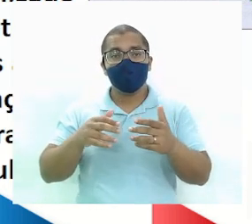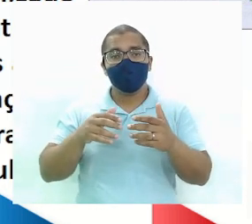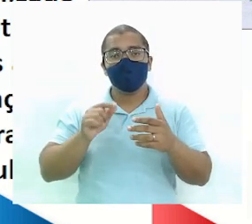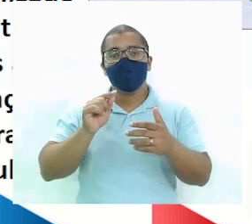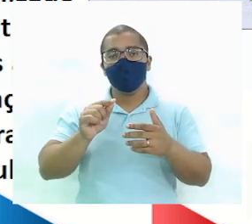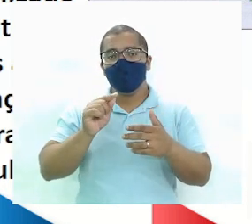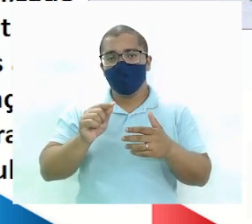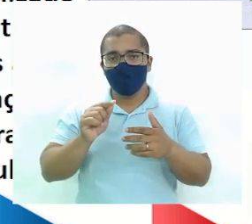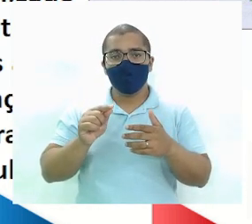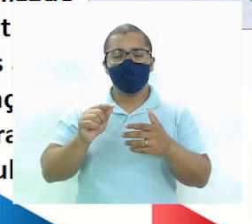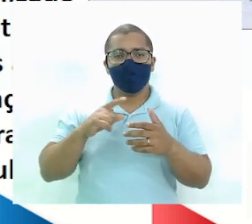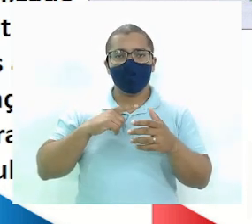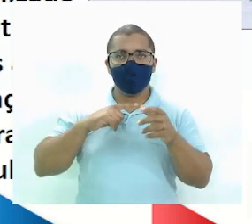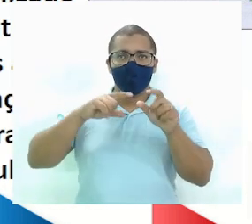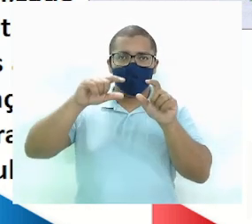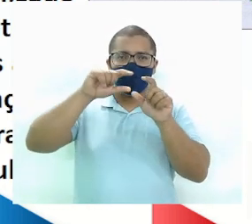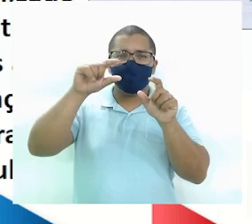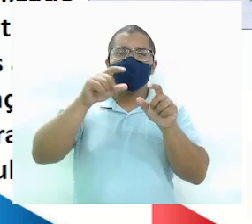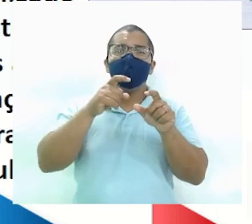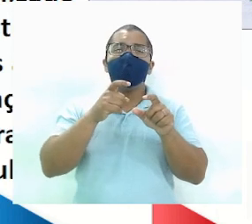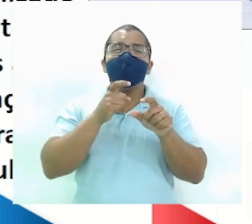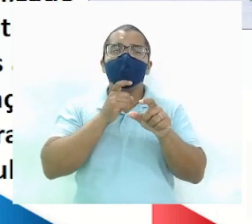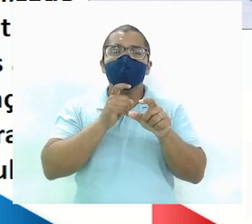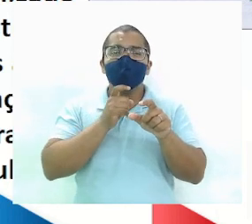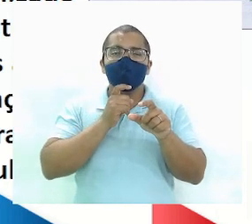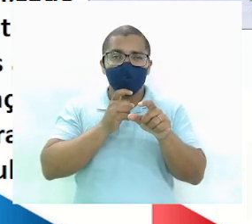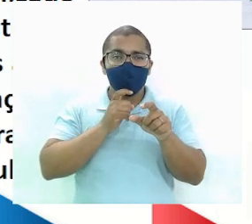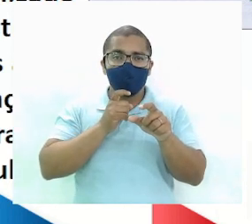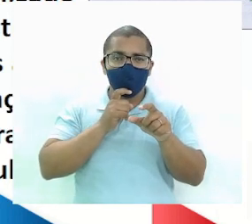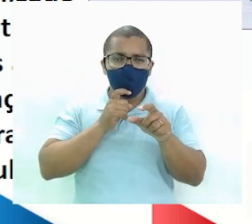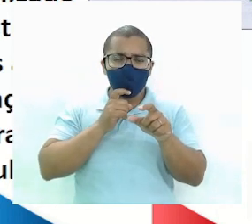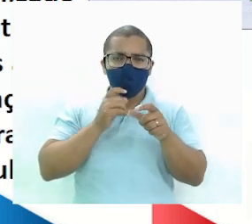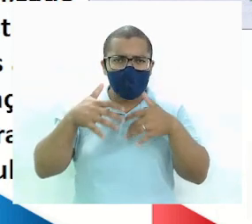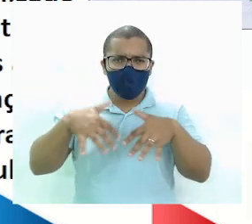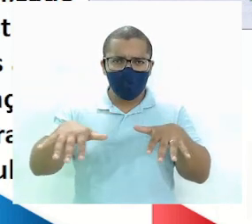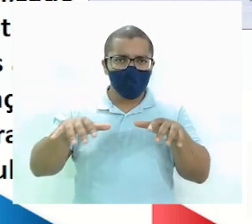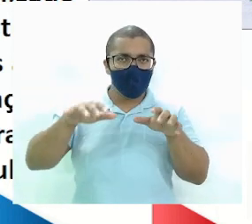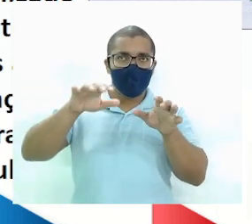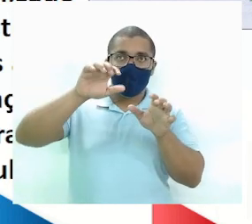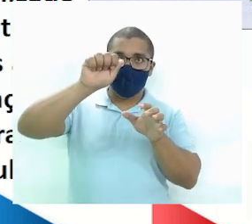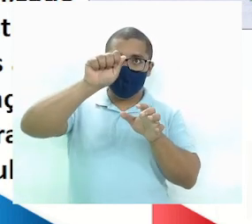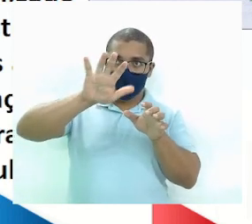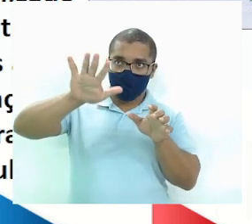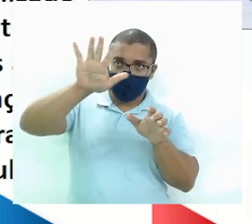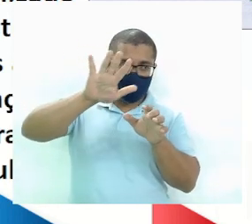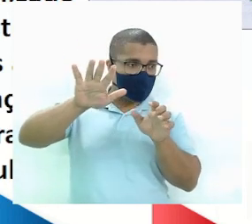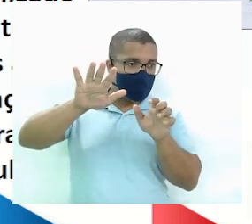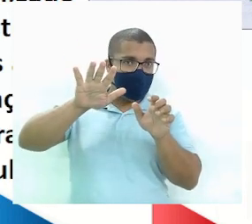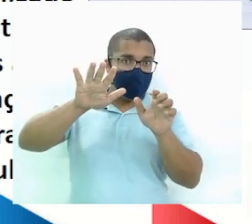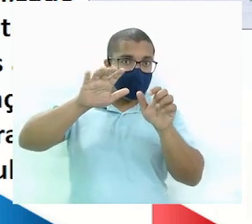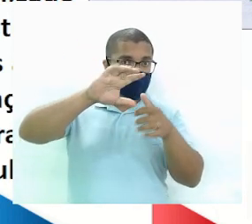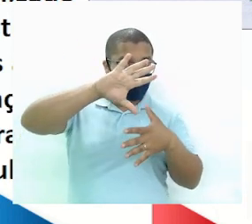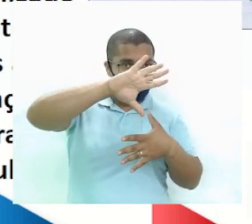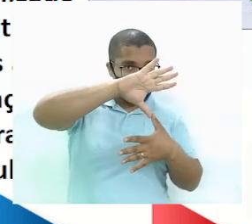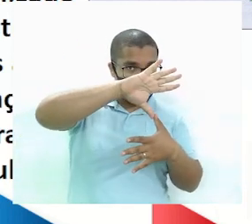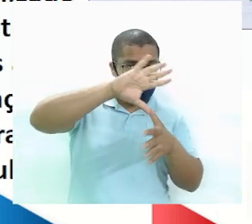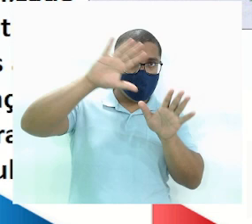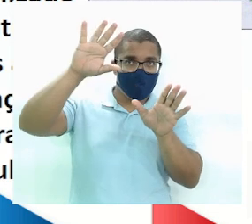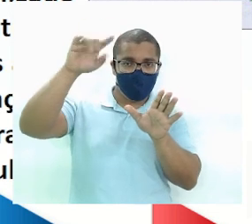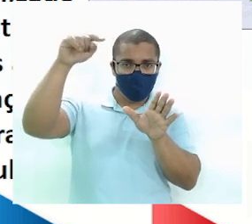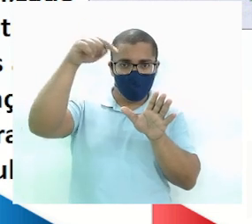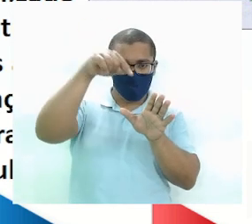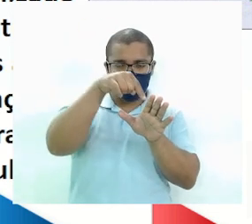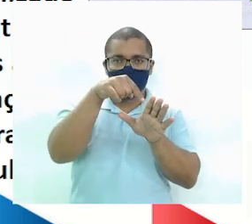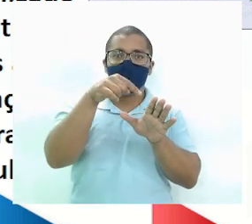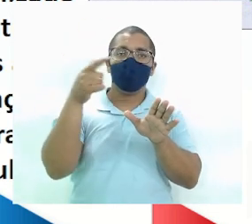forma, uma passagem de gelo natural foi formada entre a América e a Ásia, pela qual esta população chegou à